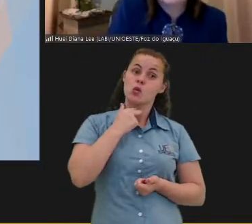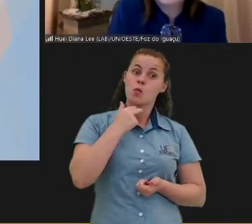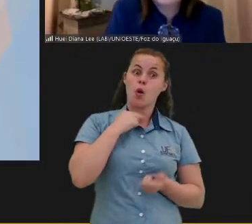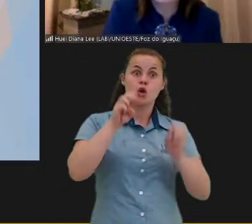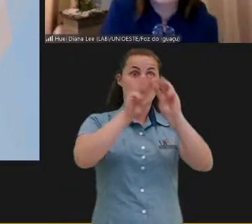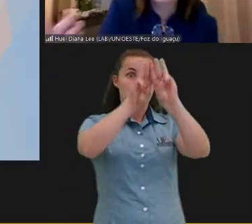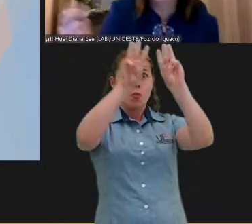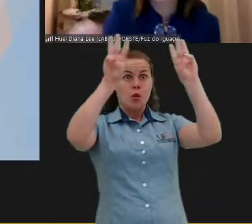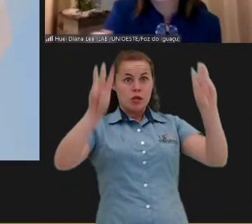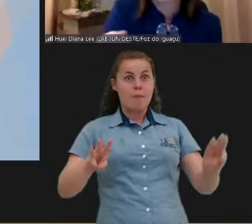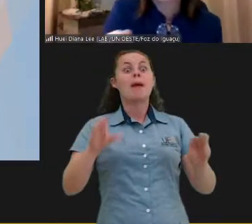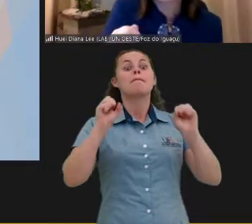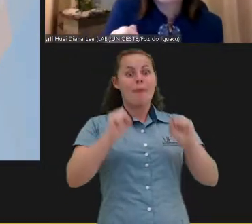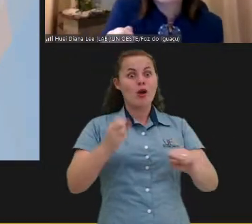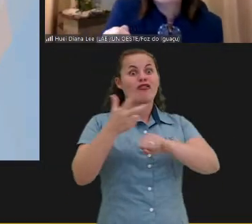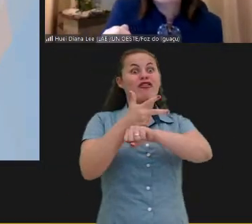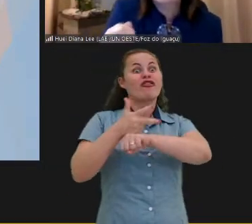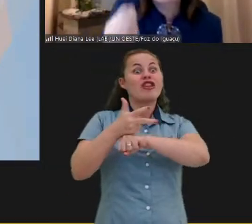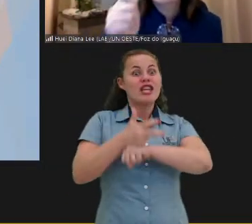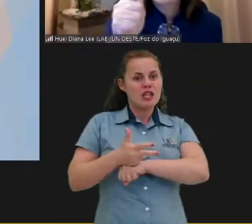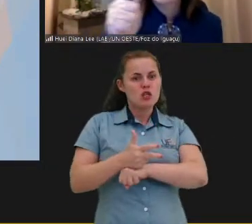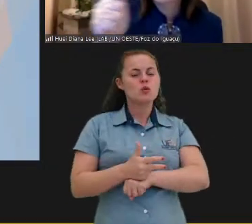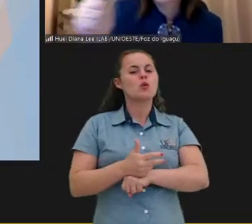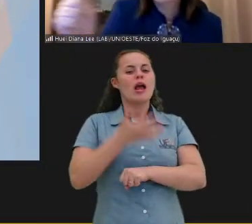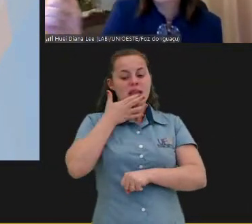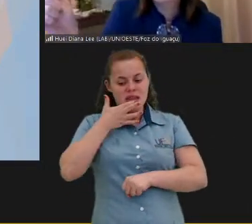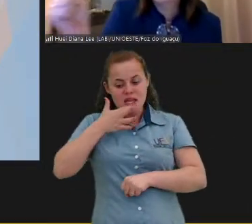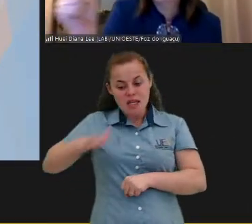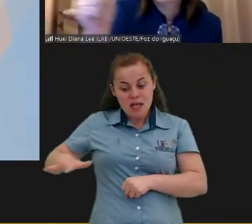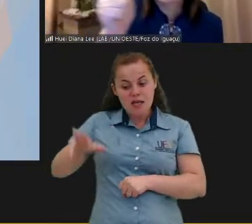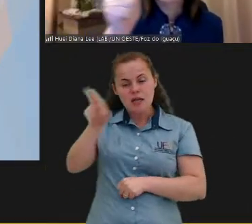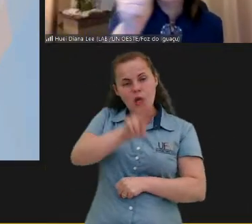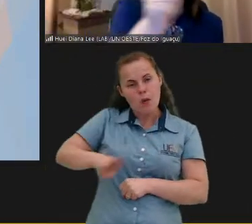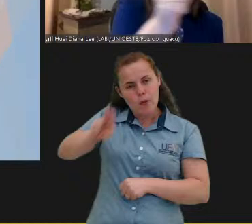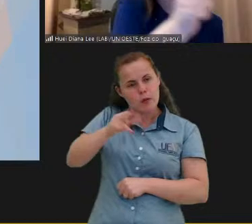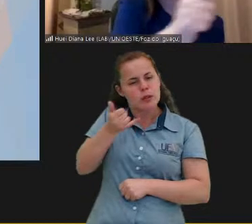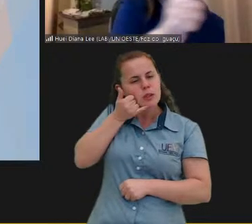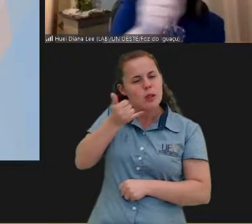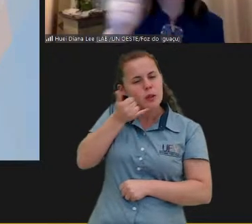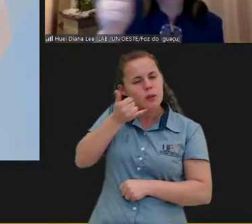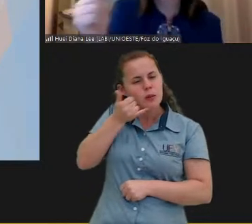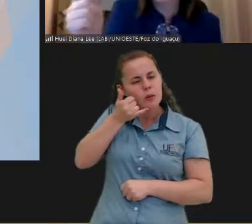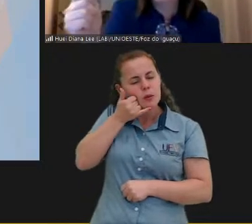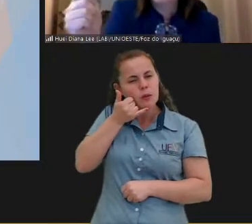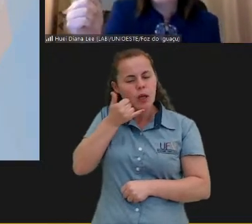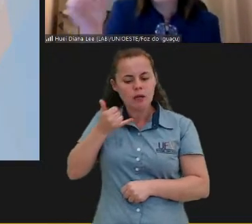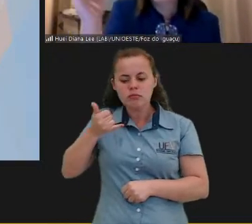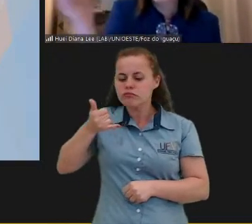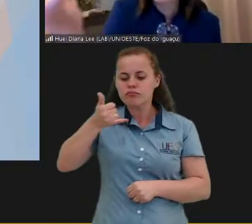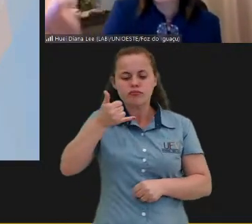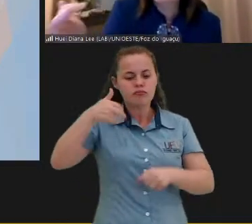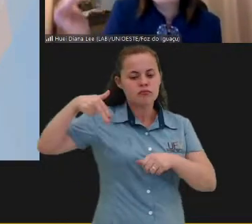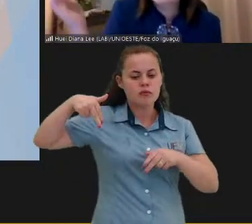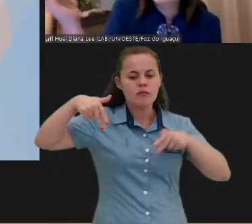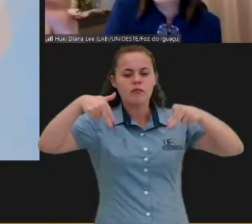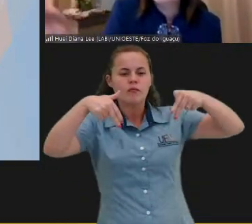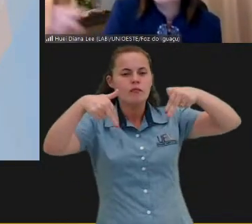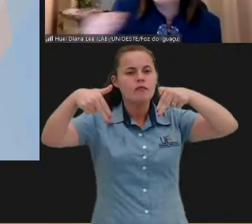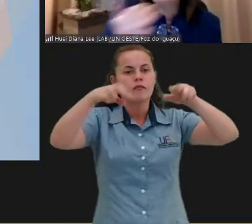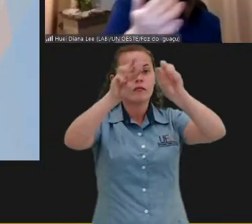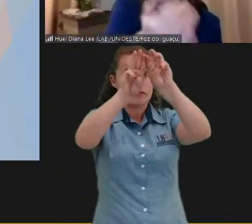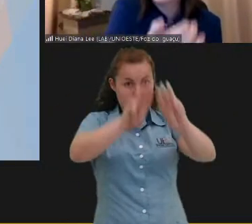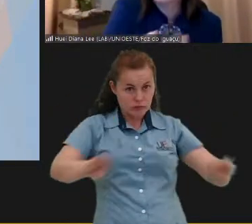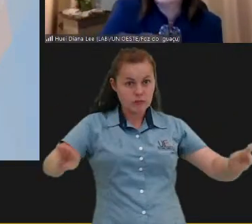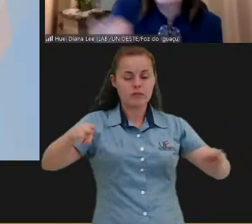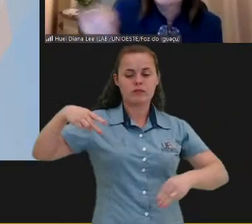pode ver o vídeo lá, as crianças, elas usam seus celulares, andam pelo museu e conseguem interagir